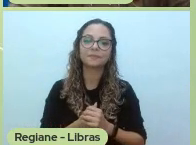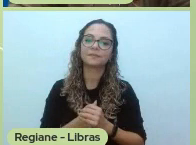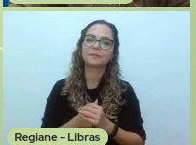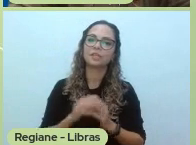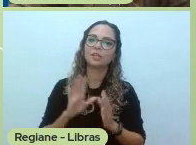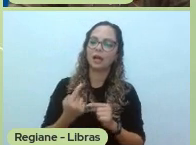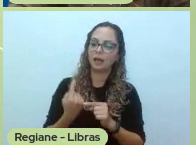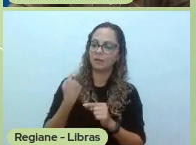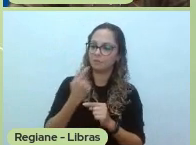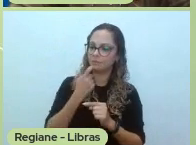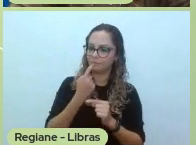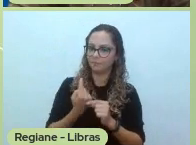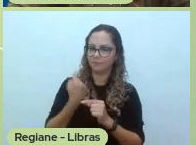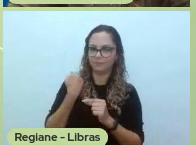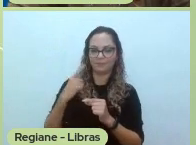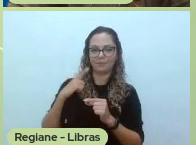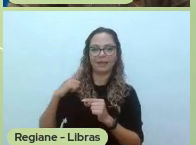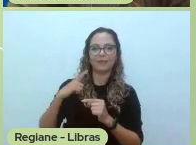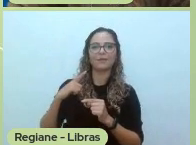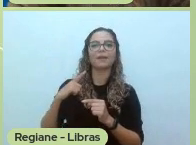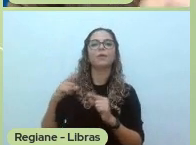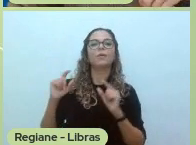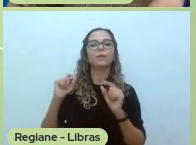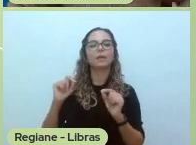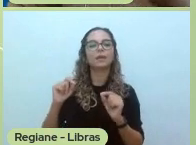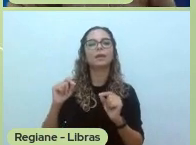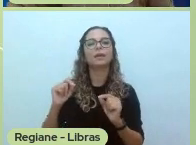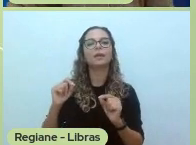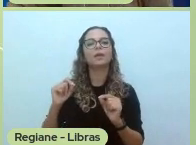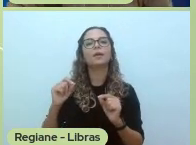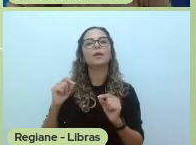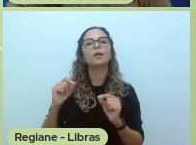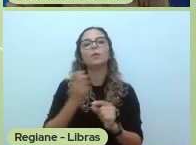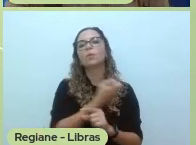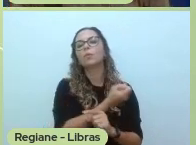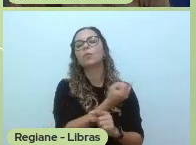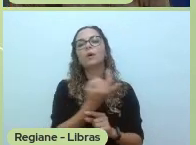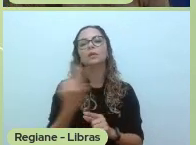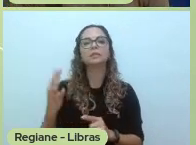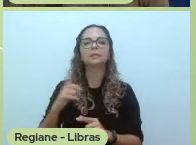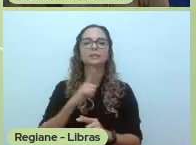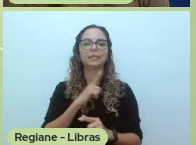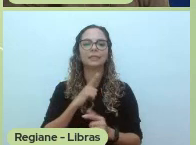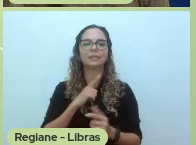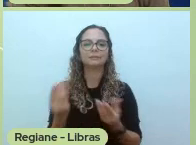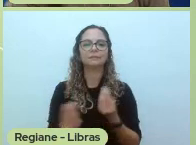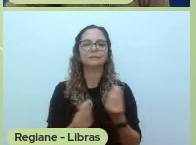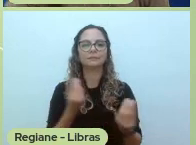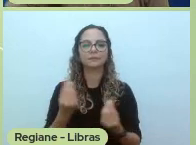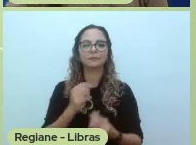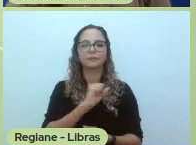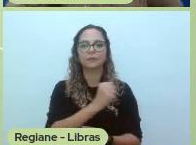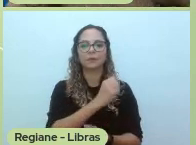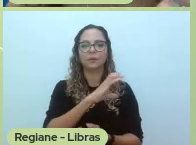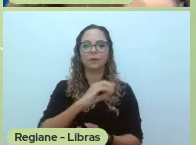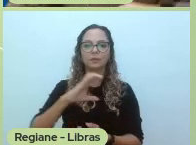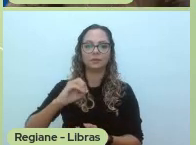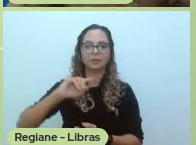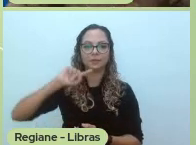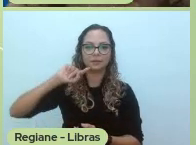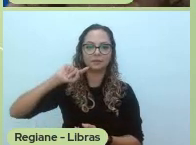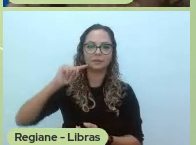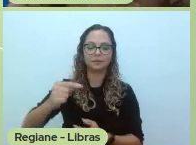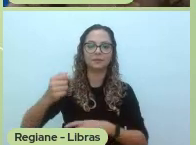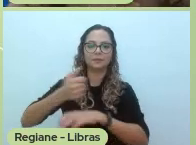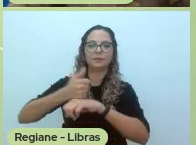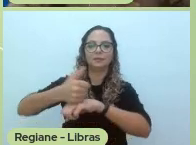anterior um número sobre isso, quer dizer, você tem uma carência aí de mais ou menos 800 mil profissionais da área de